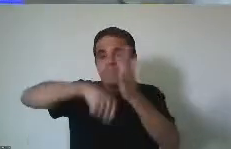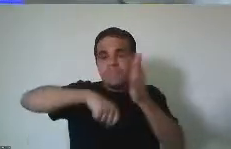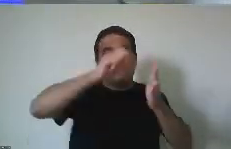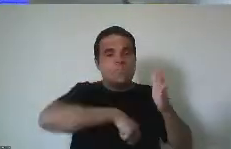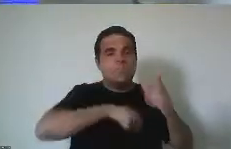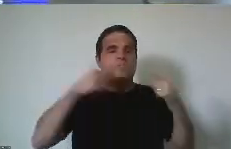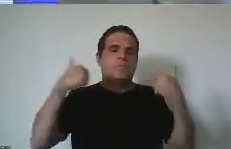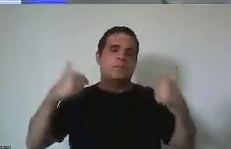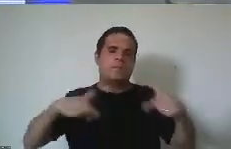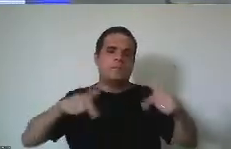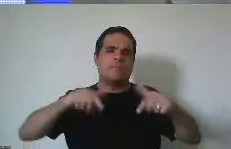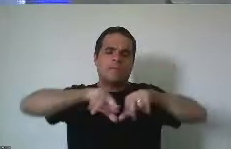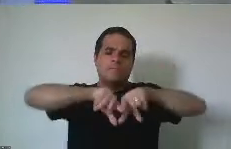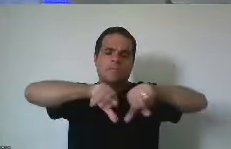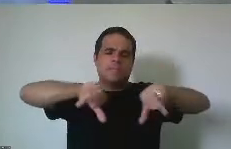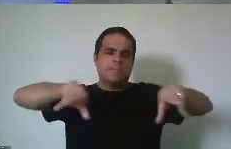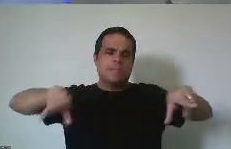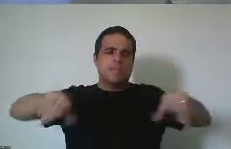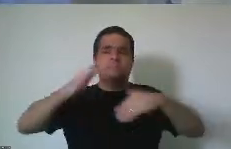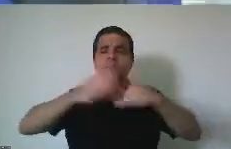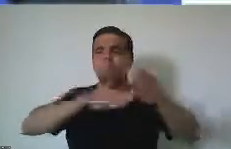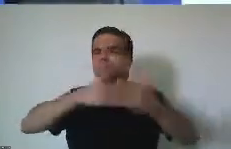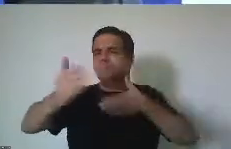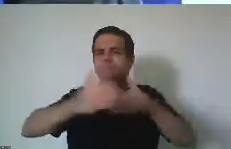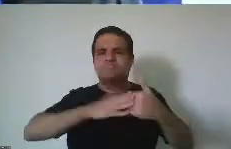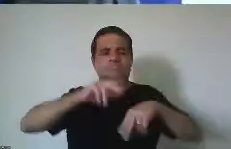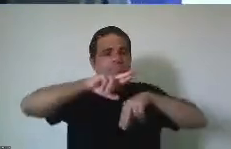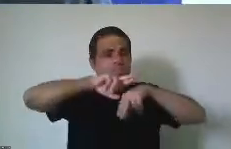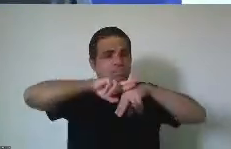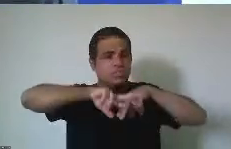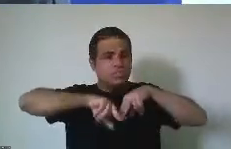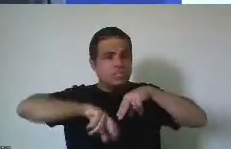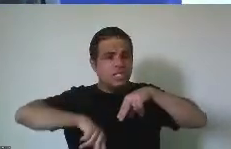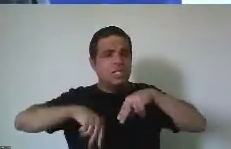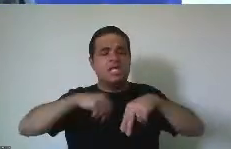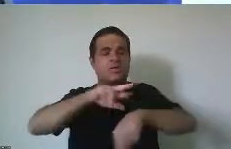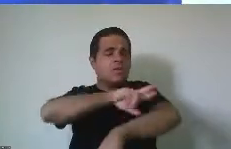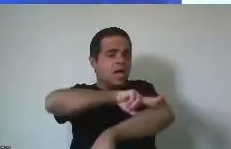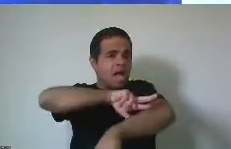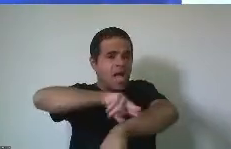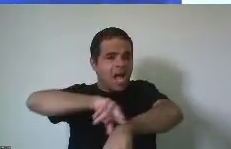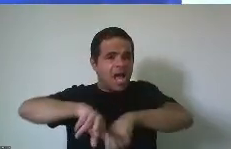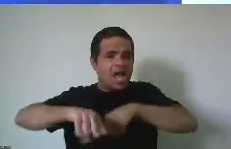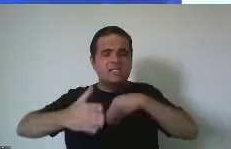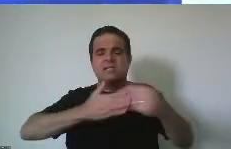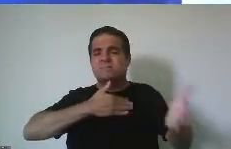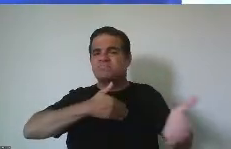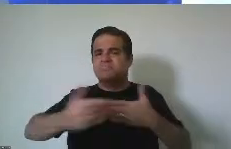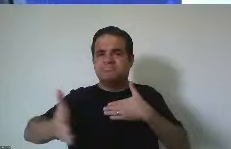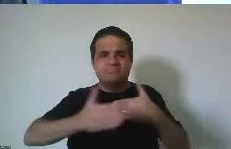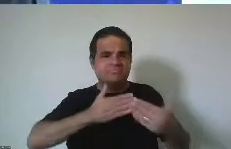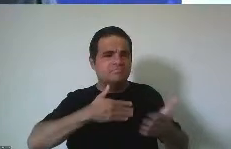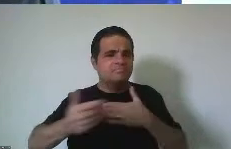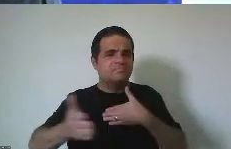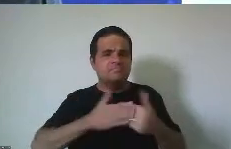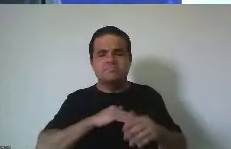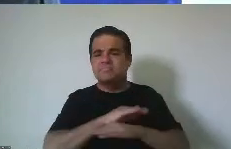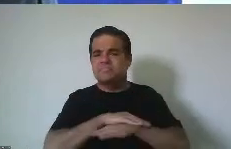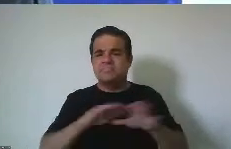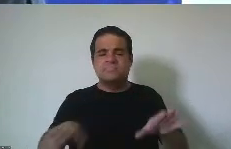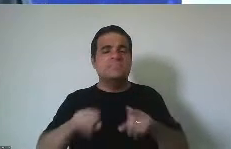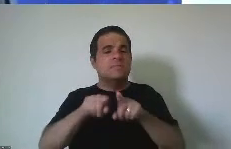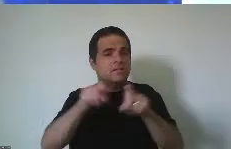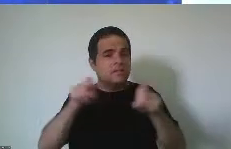diverso Independente de gênero Independente de raça Independente de orientação